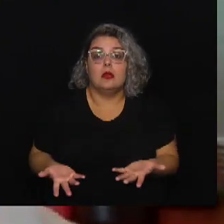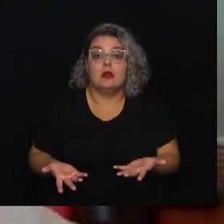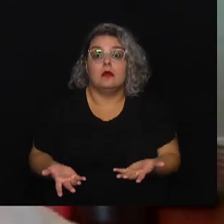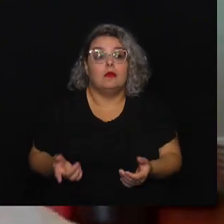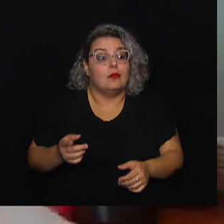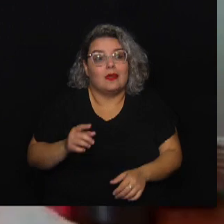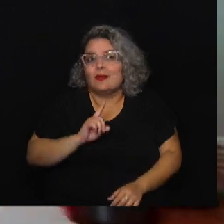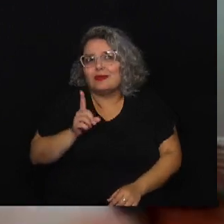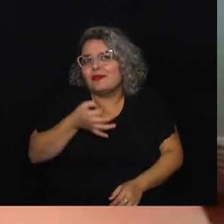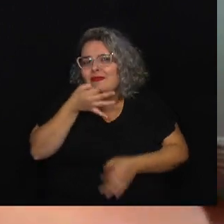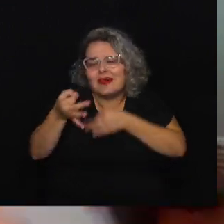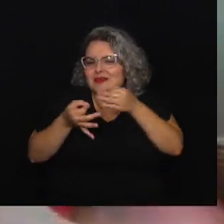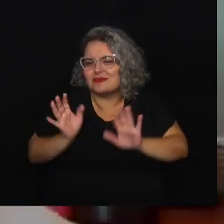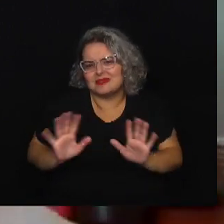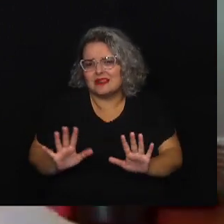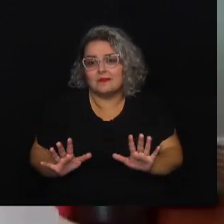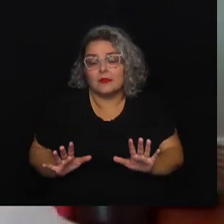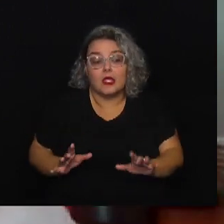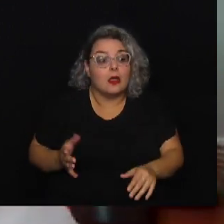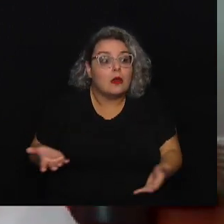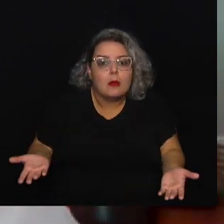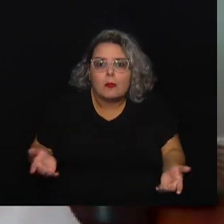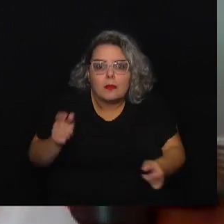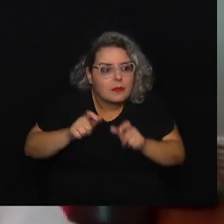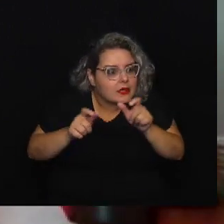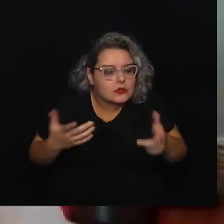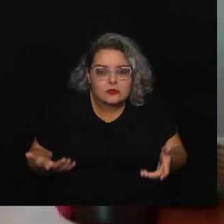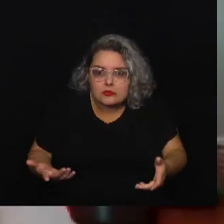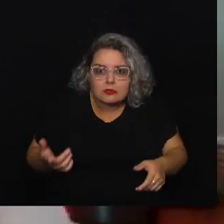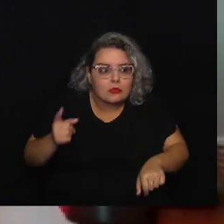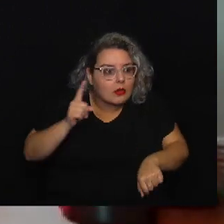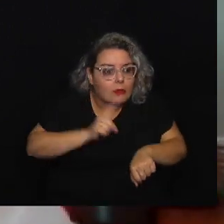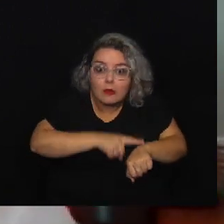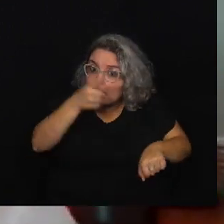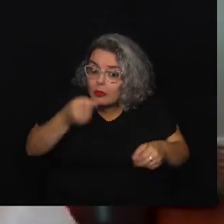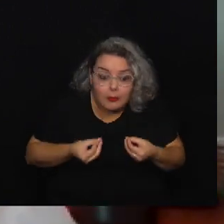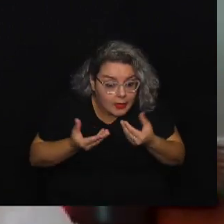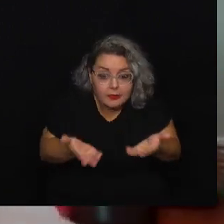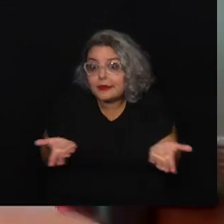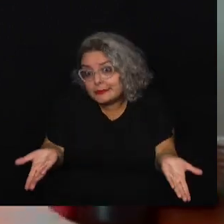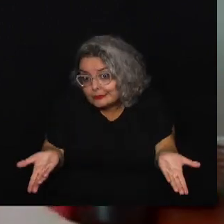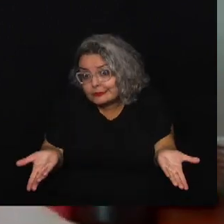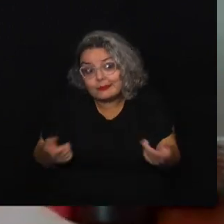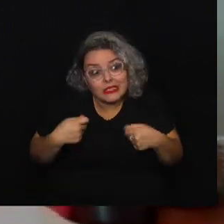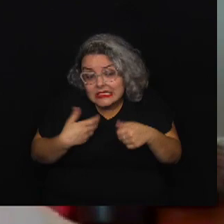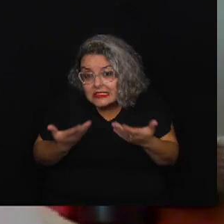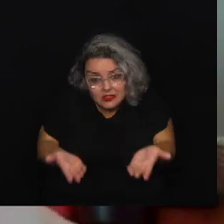hora, né? Teve que ser assim. Mas, claro, né?